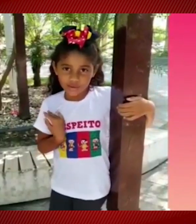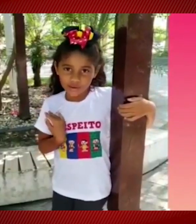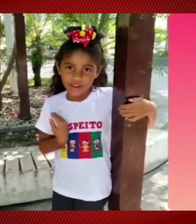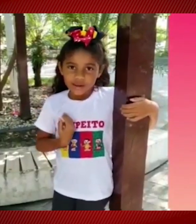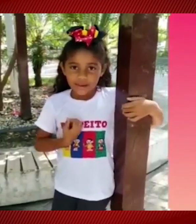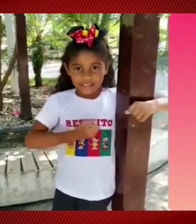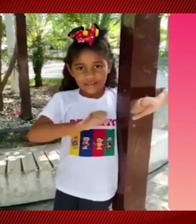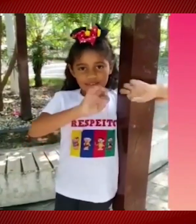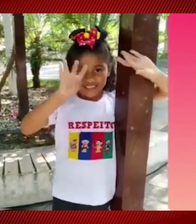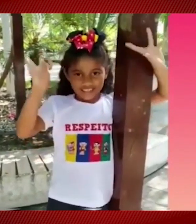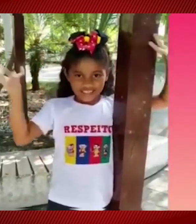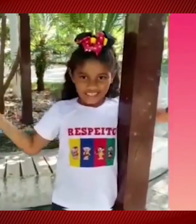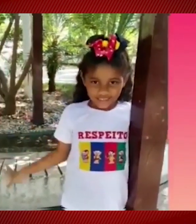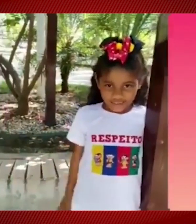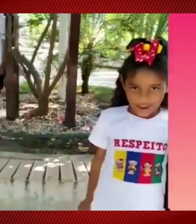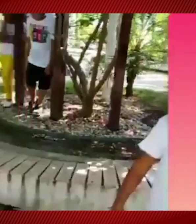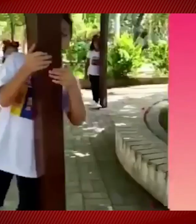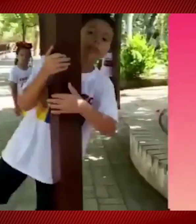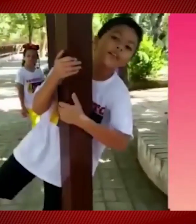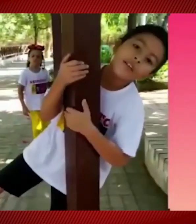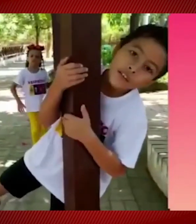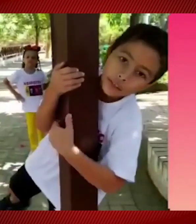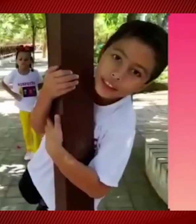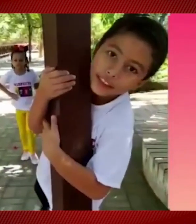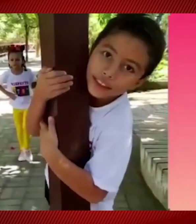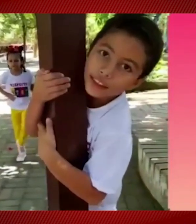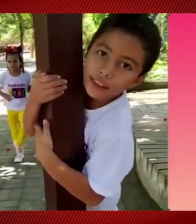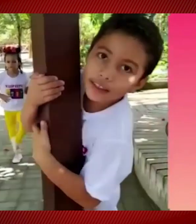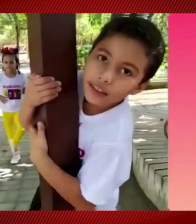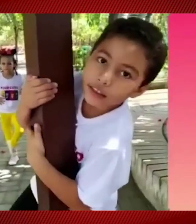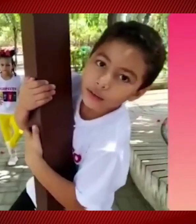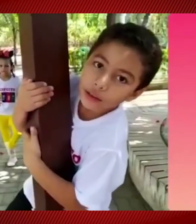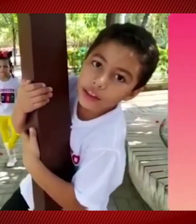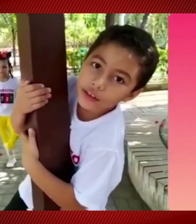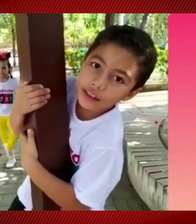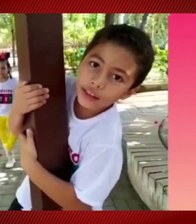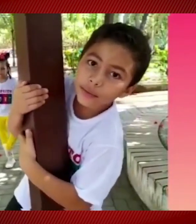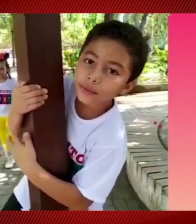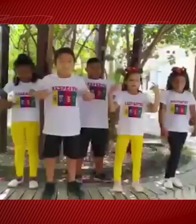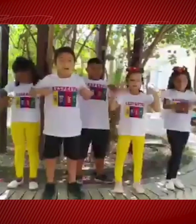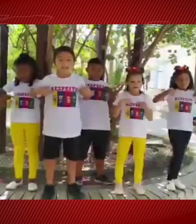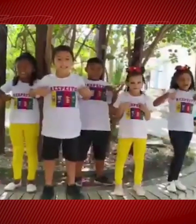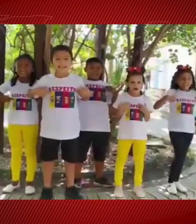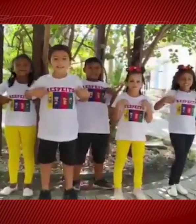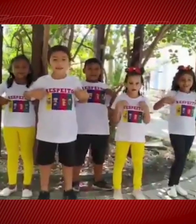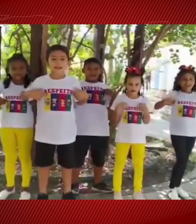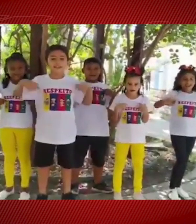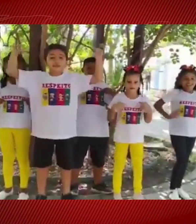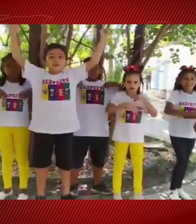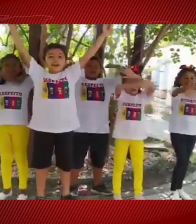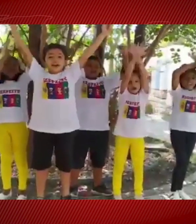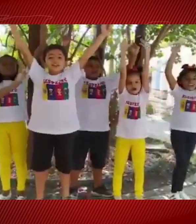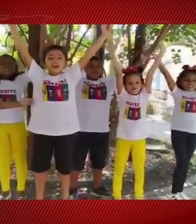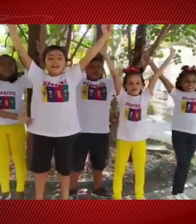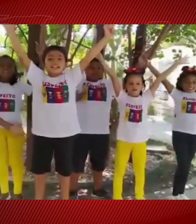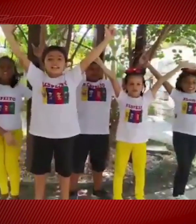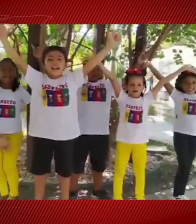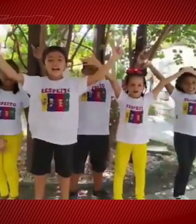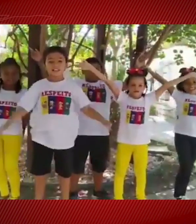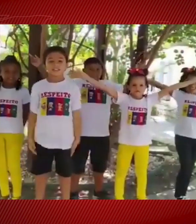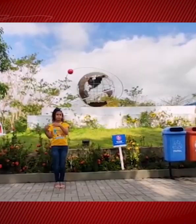professores, além dos alunos e pais, que foram envolvidos na promoção da educação no município. Mais respeito! Eu